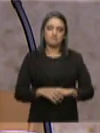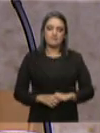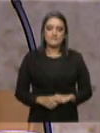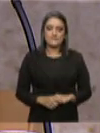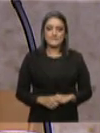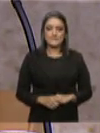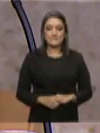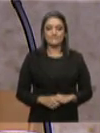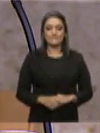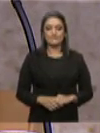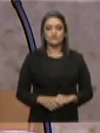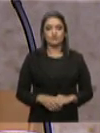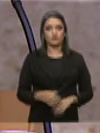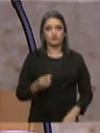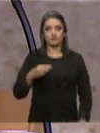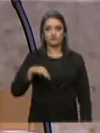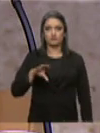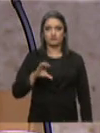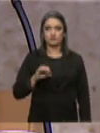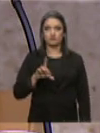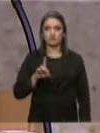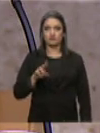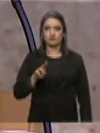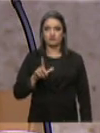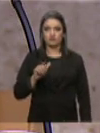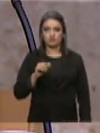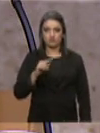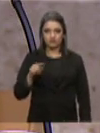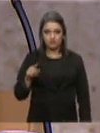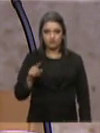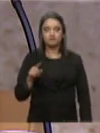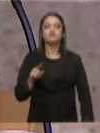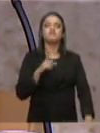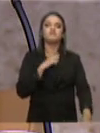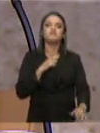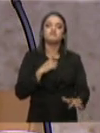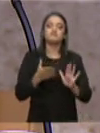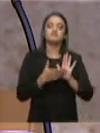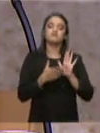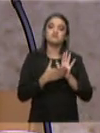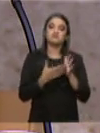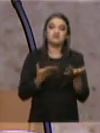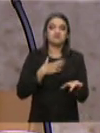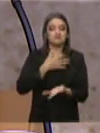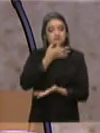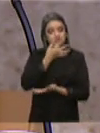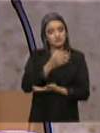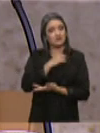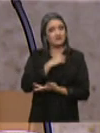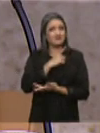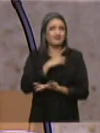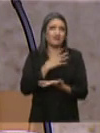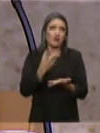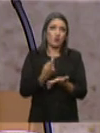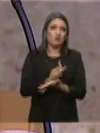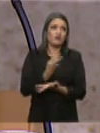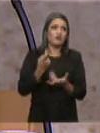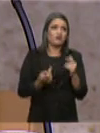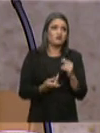A modulação de efeitos proposta traria, a meu sentir, uma maior insegurança